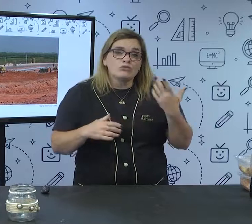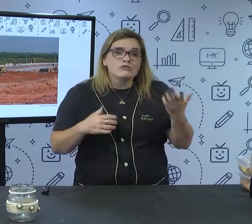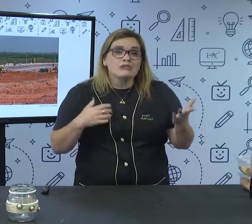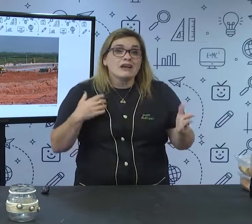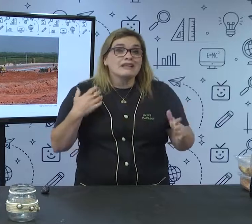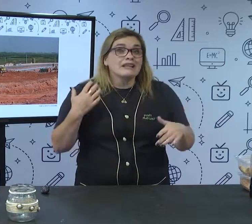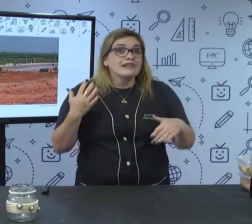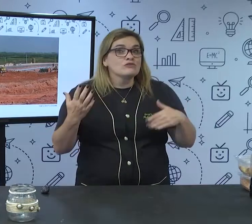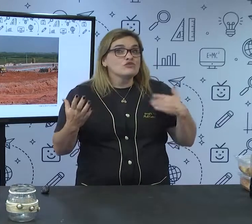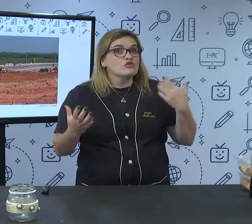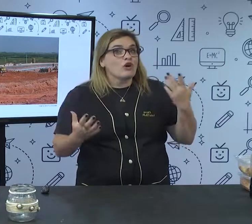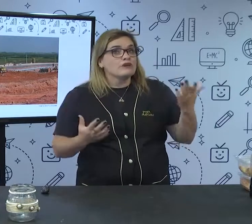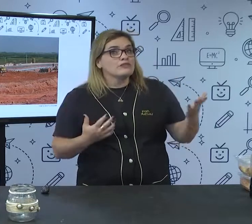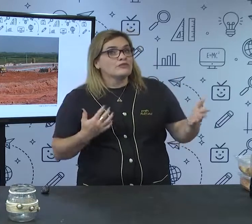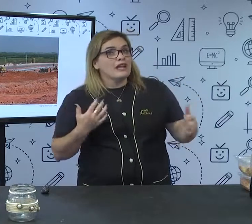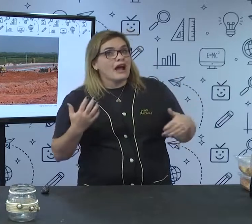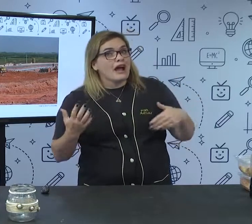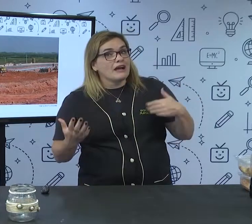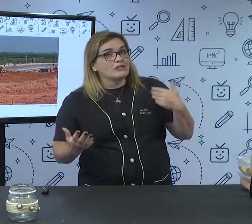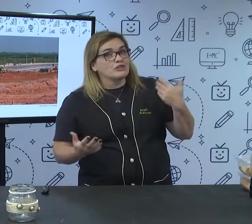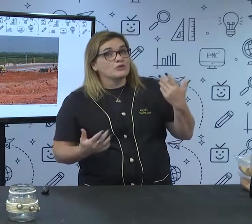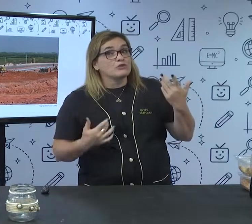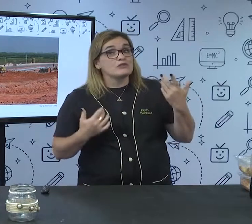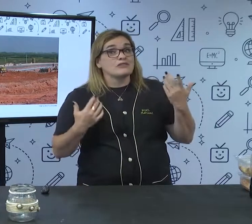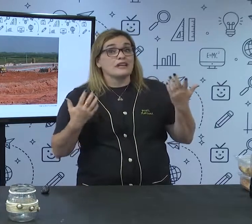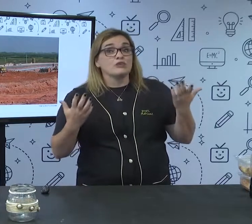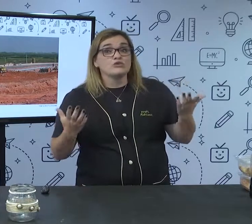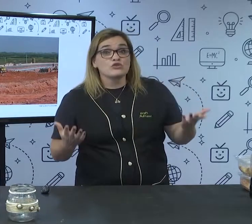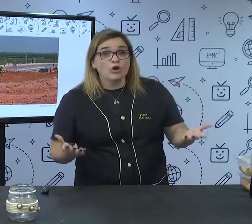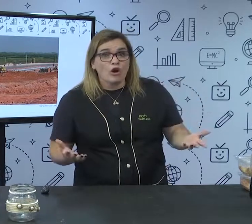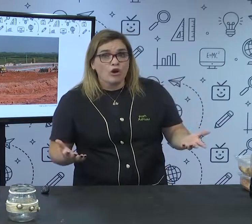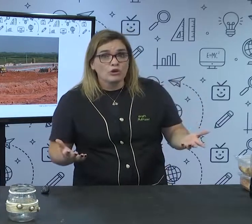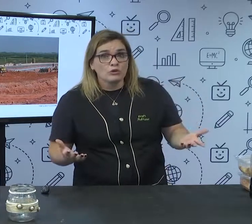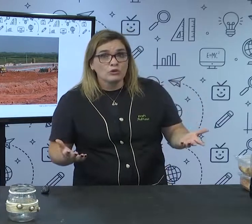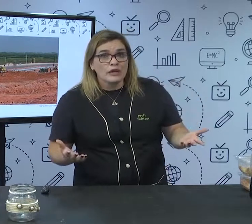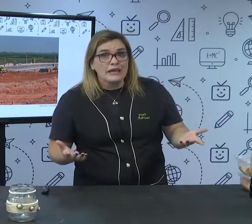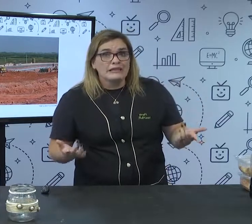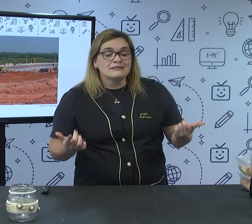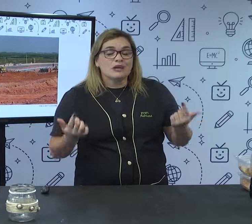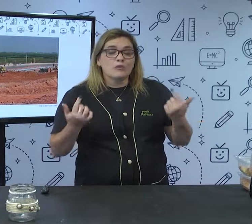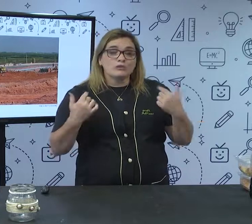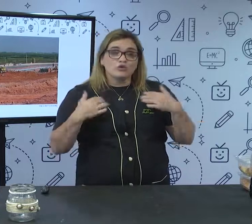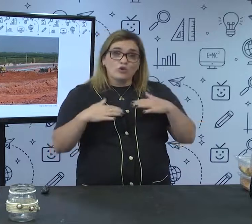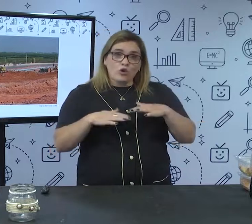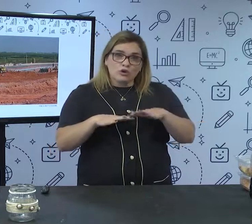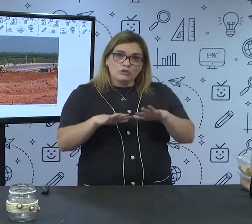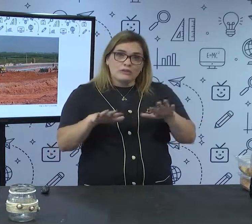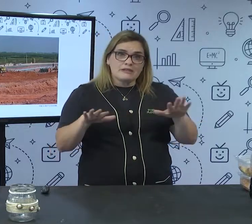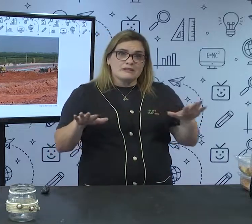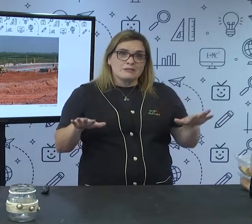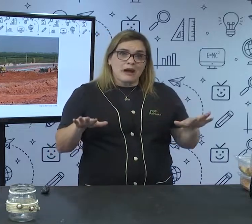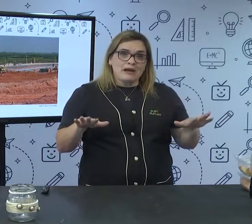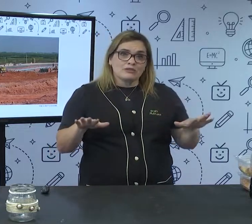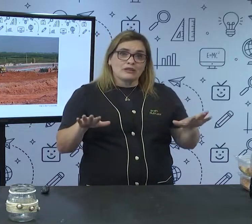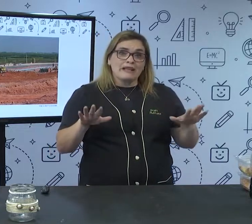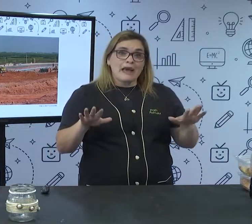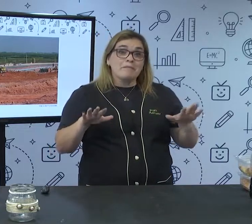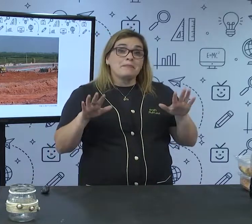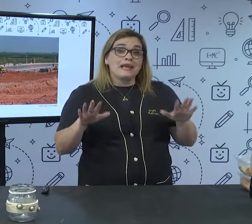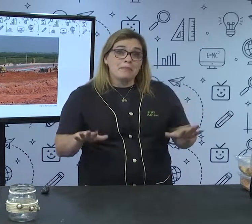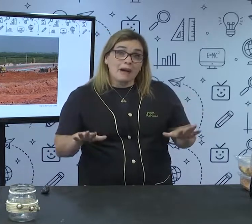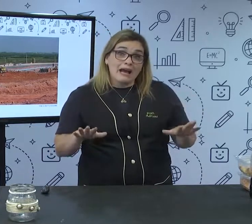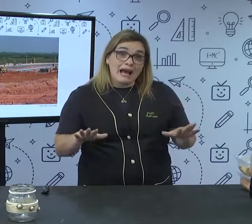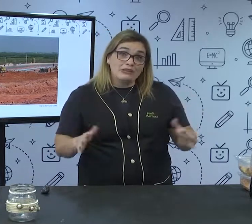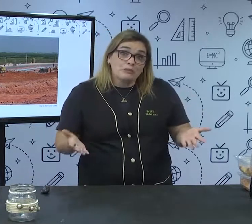tem alguns lençóis freáticos, tem o solo. Então, todo esse espaço ele